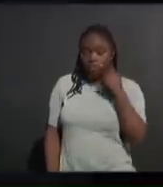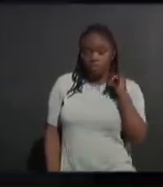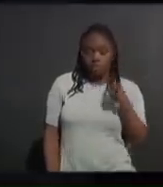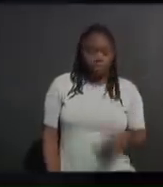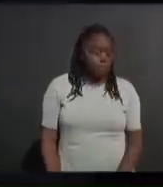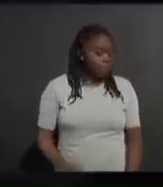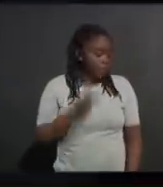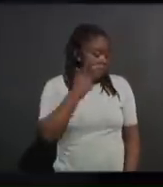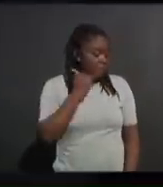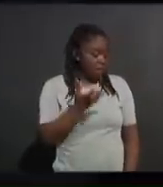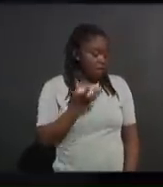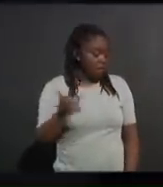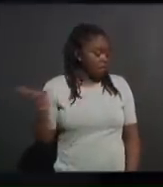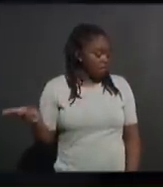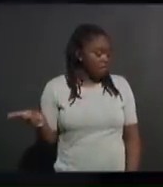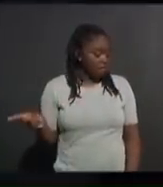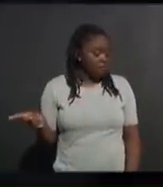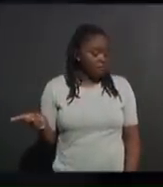ela.